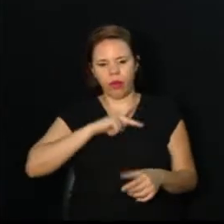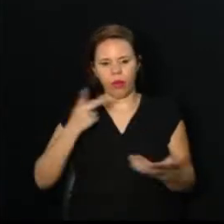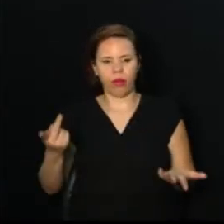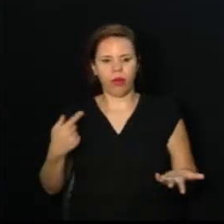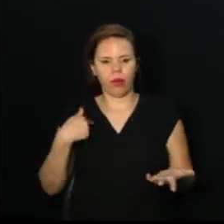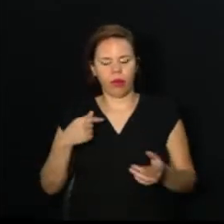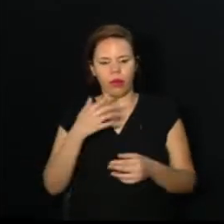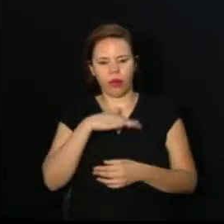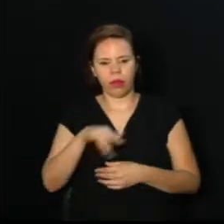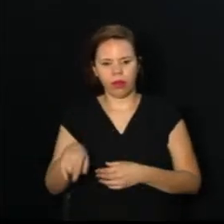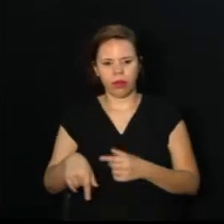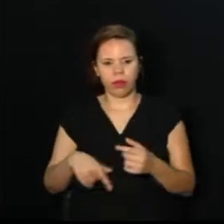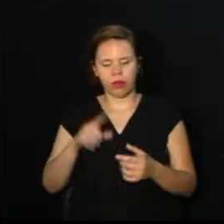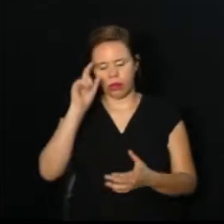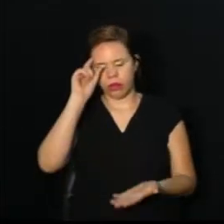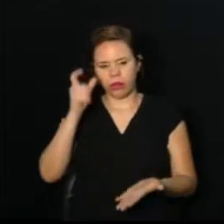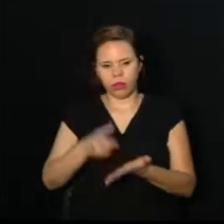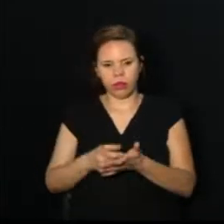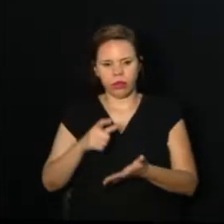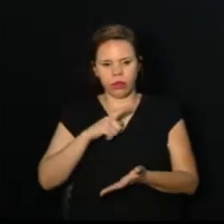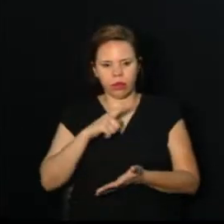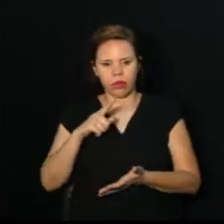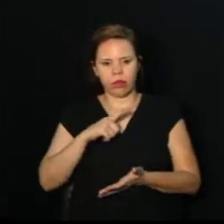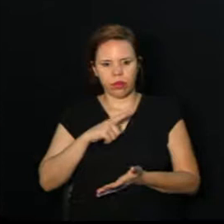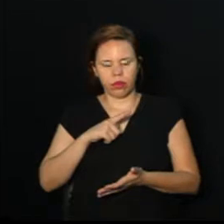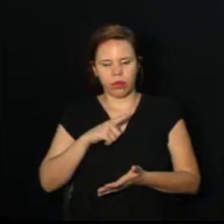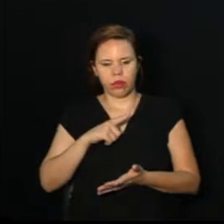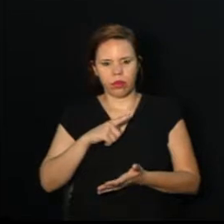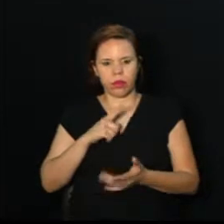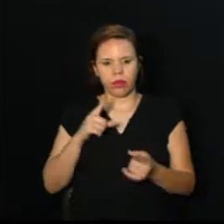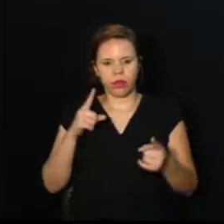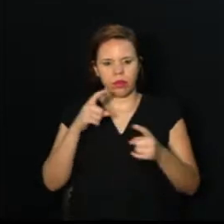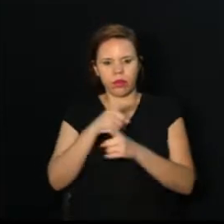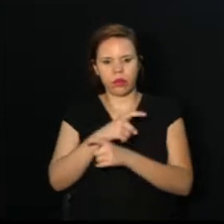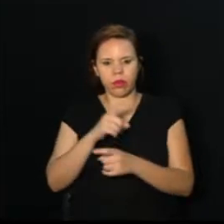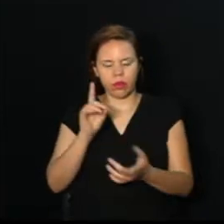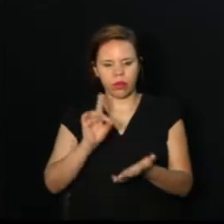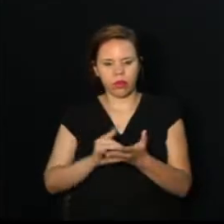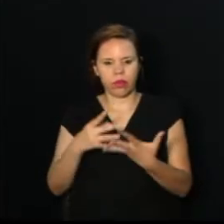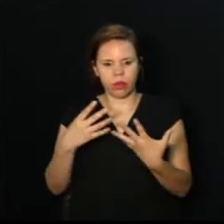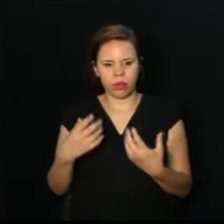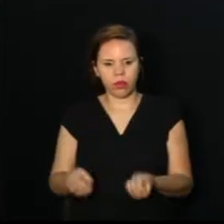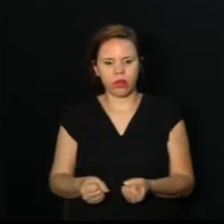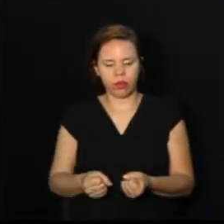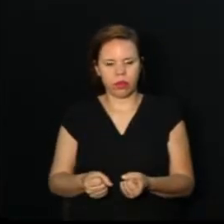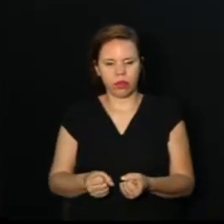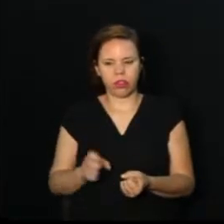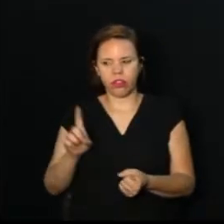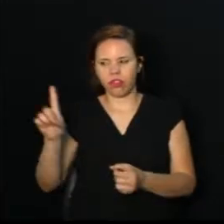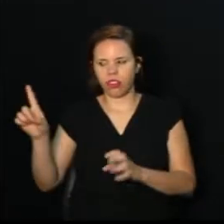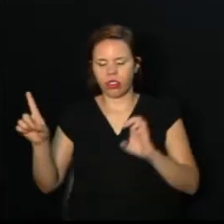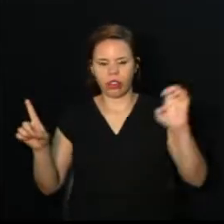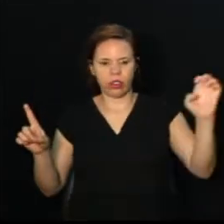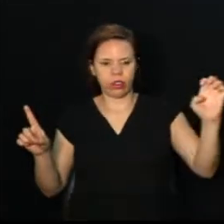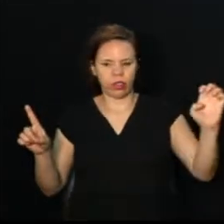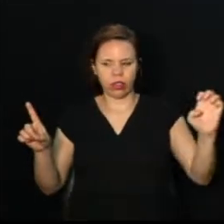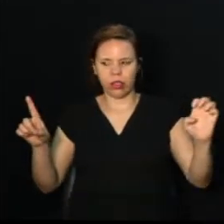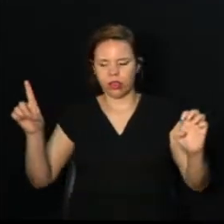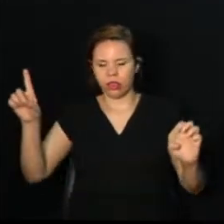que o disléxico tem uma imensa dificuldade no reconhecimento de direita e esquerda,